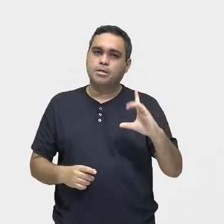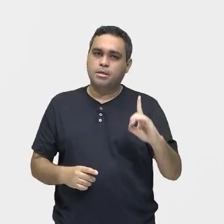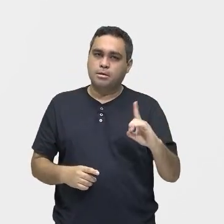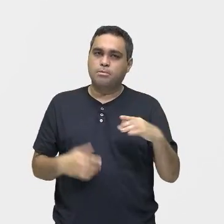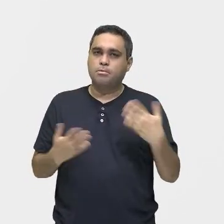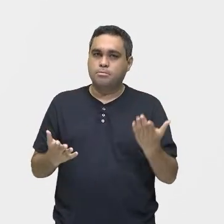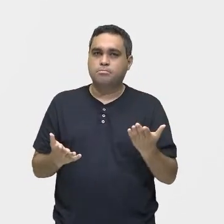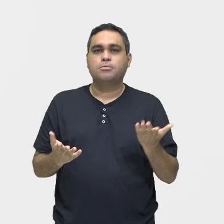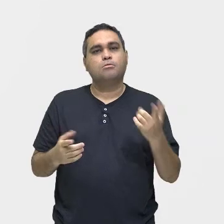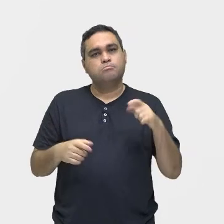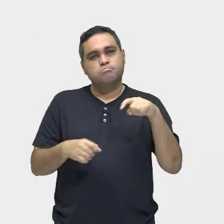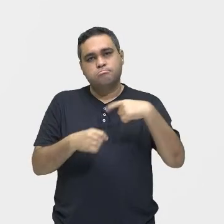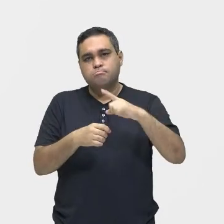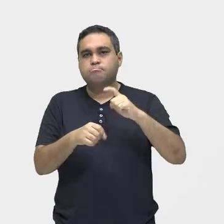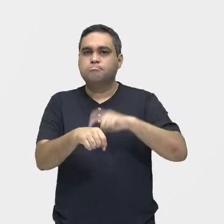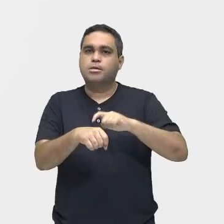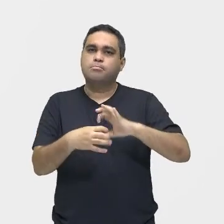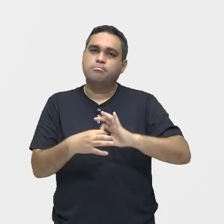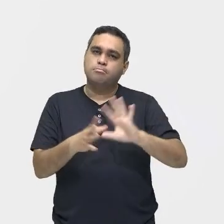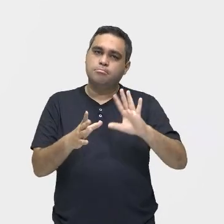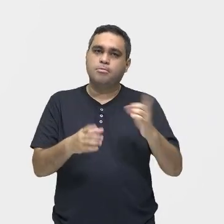para vocês, daqui a pouquinho eu retorno.